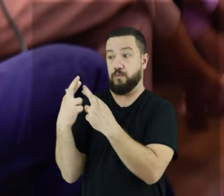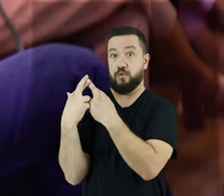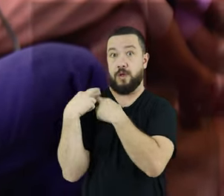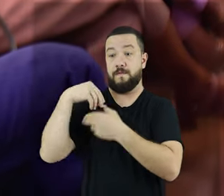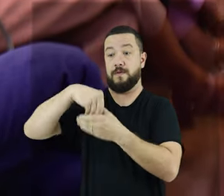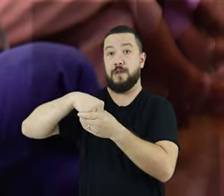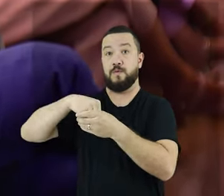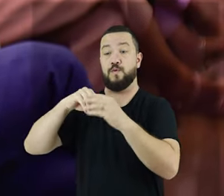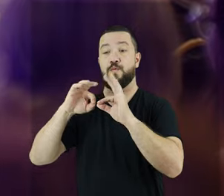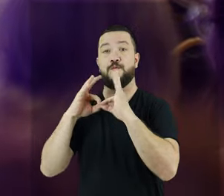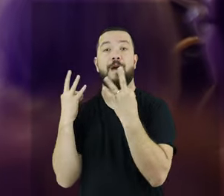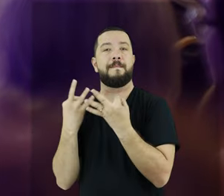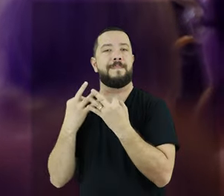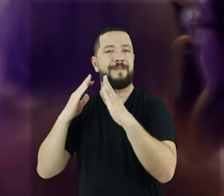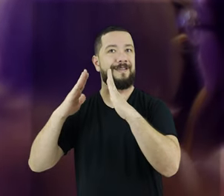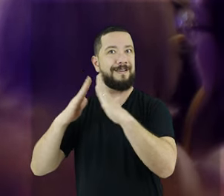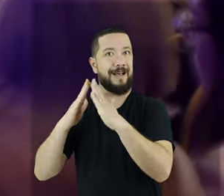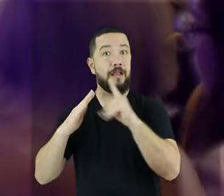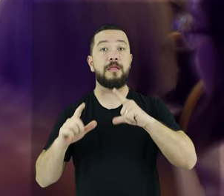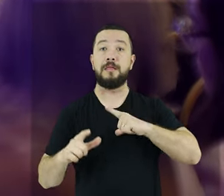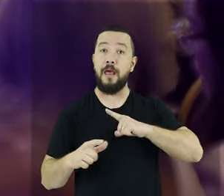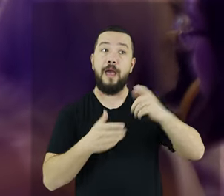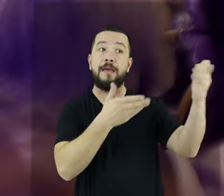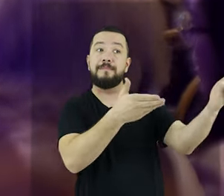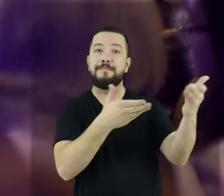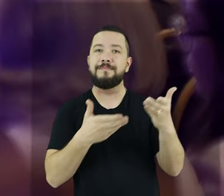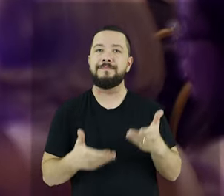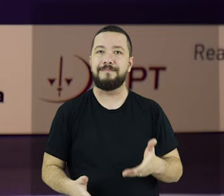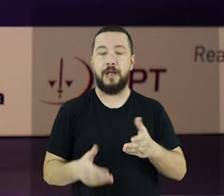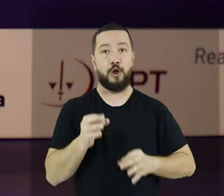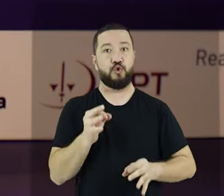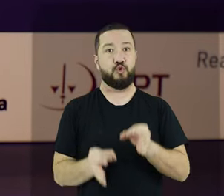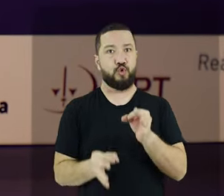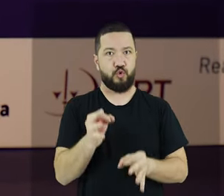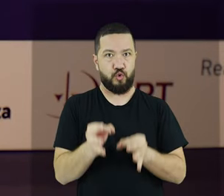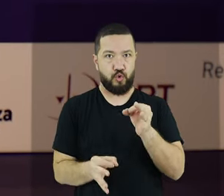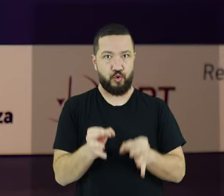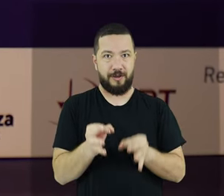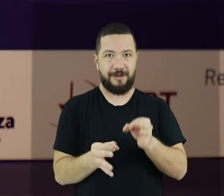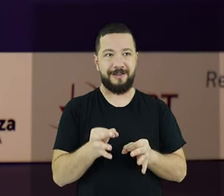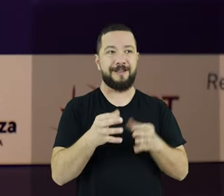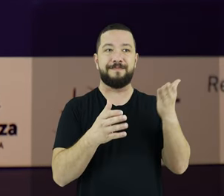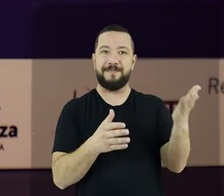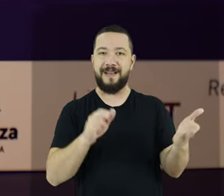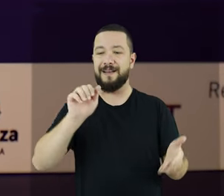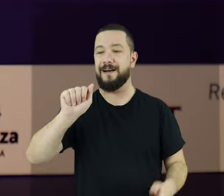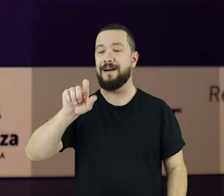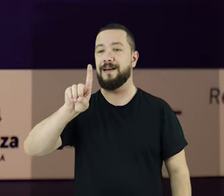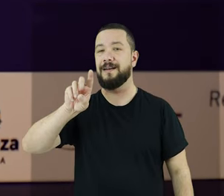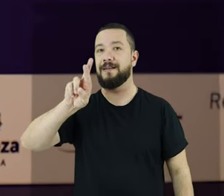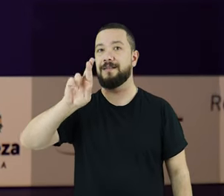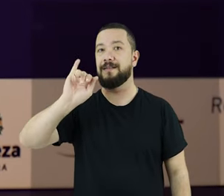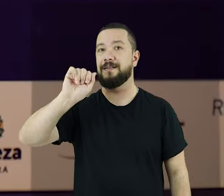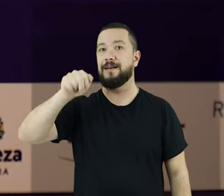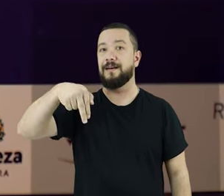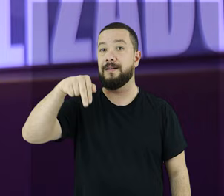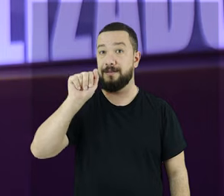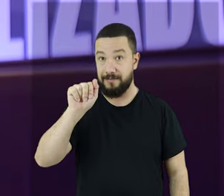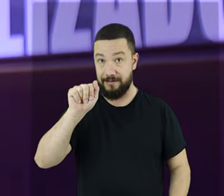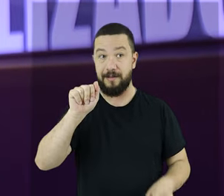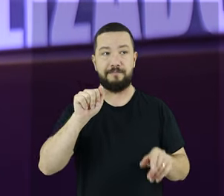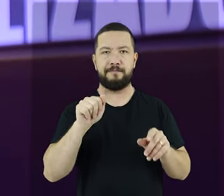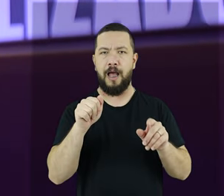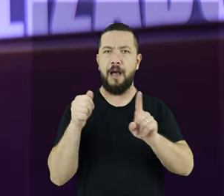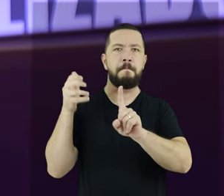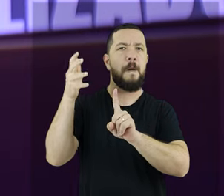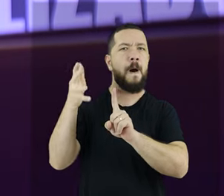responsabilidades familiares, o seminário trouxe a juíza do trabalho substituta da 10ª Região, doutora Adriana Melônio,